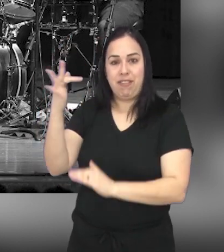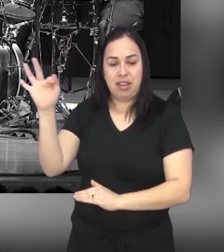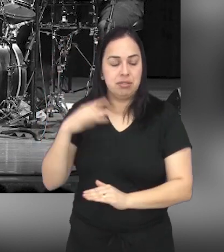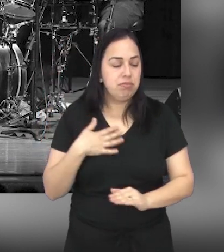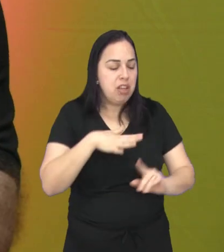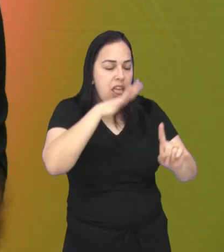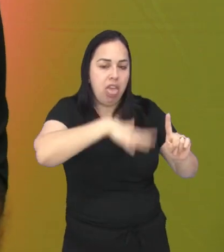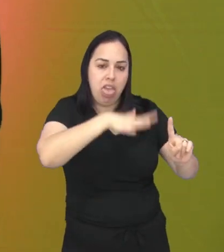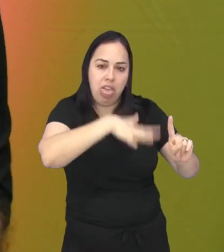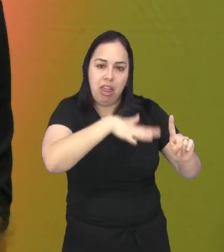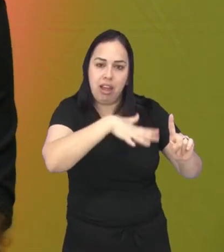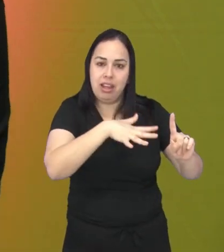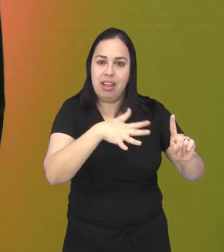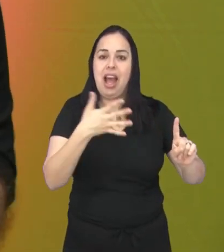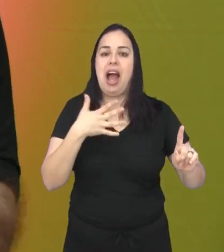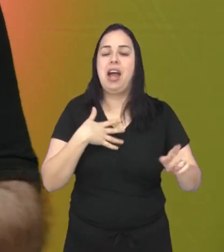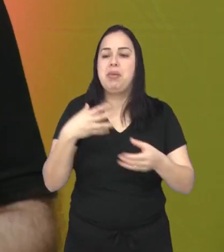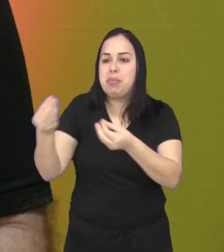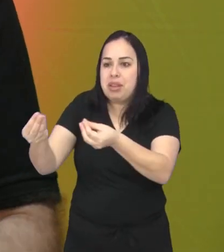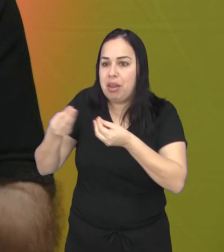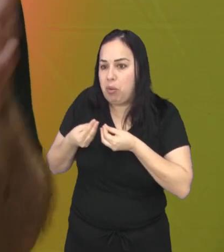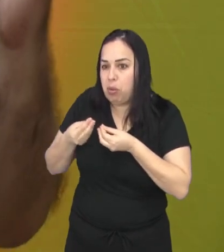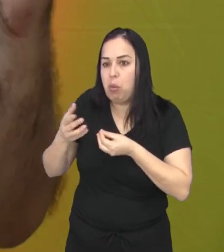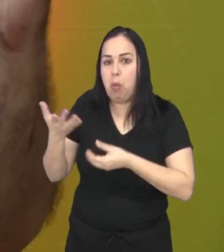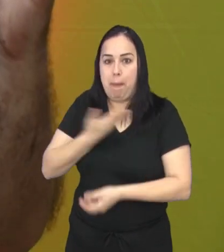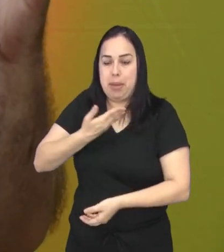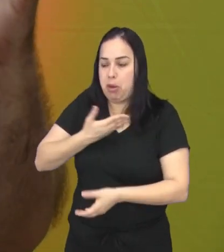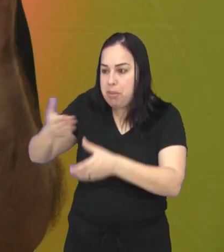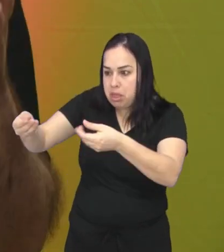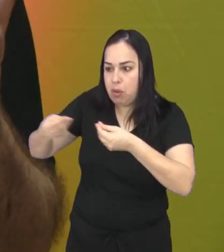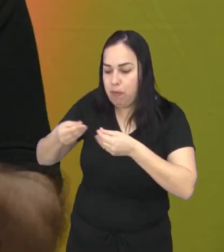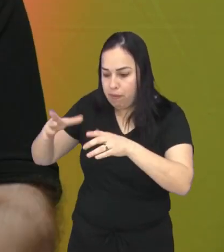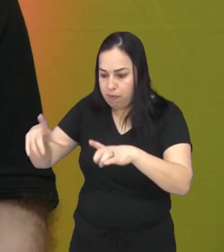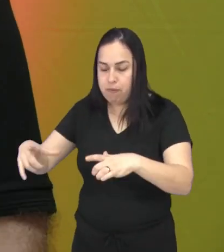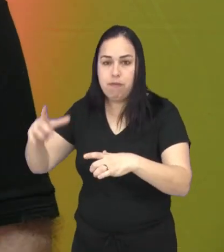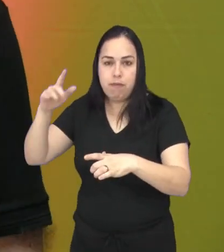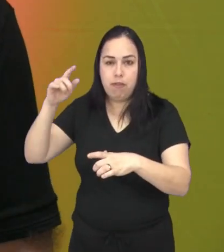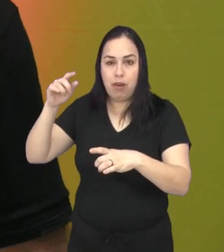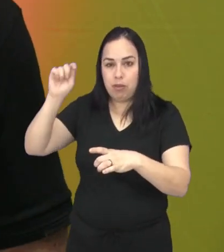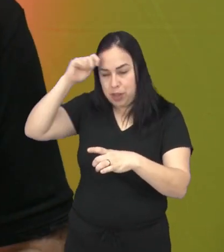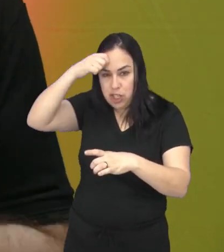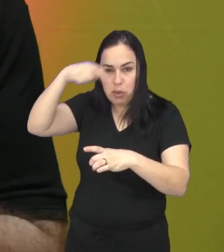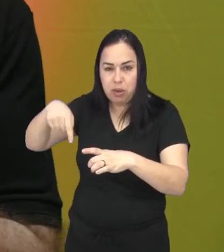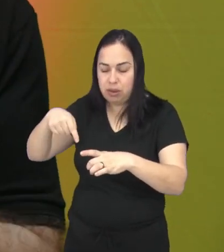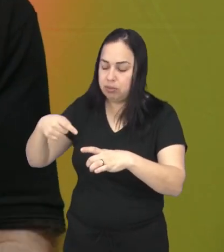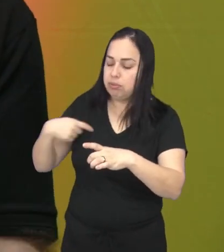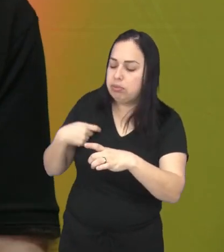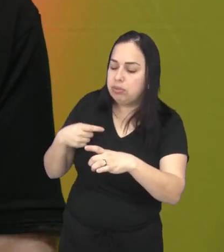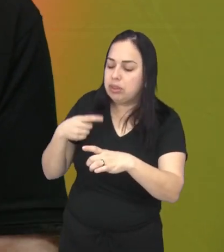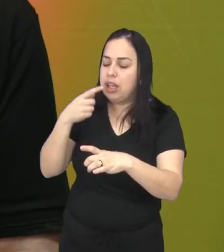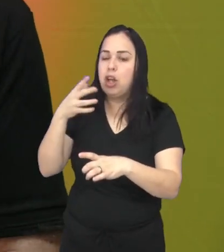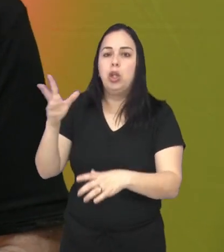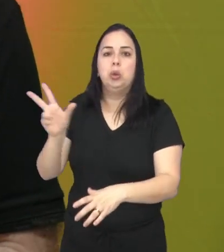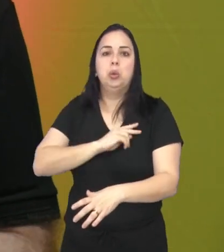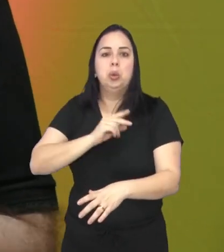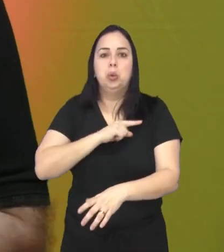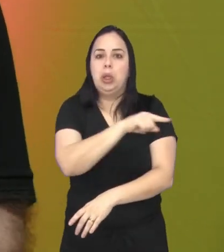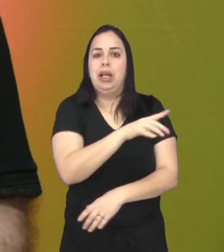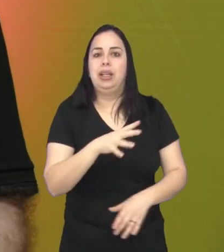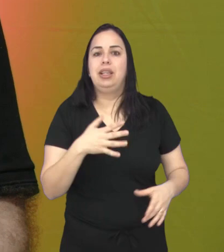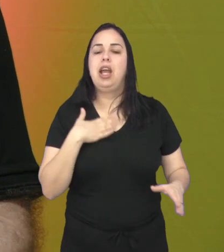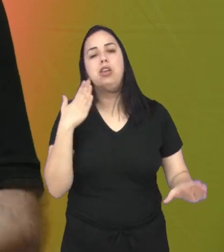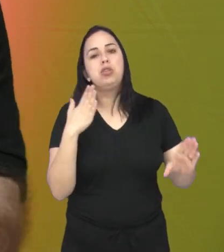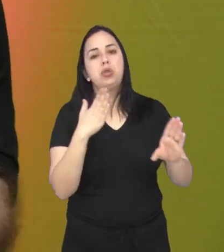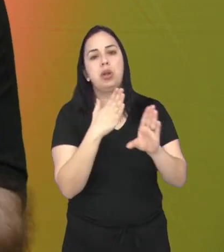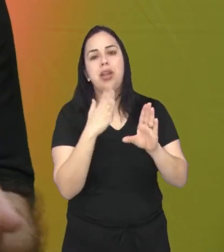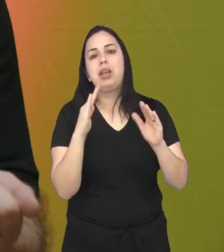na época, tu trouxe um disco, escuta esses caras. Eu escutei e falei, caraca, meu, incrível. E aí depois eu fui morar em São Paulo e descobri